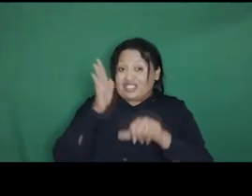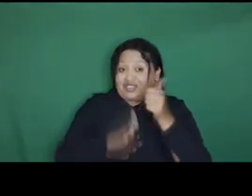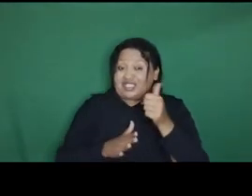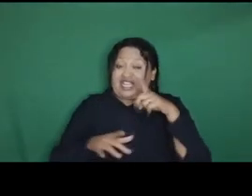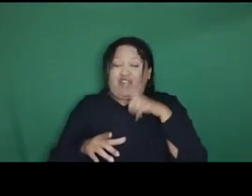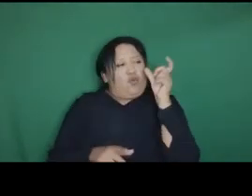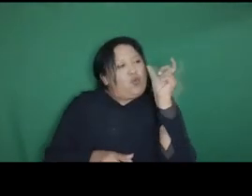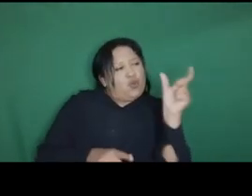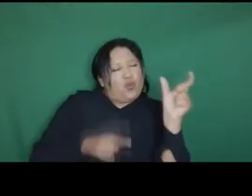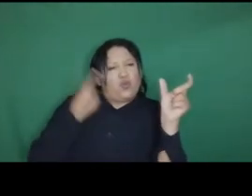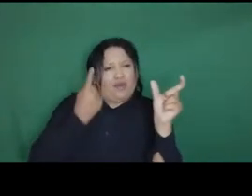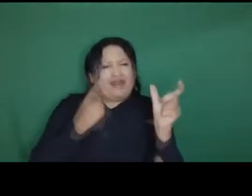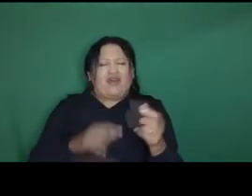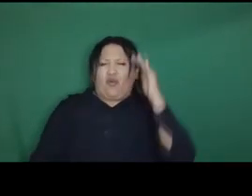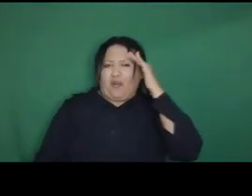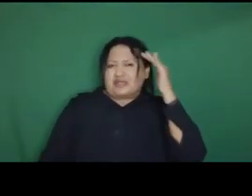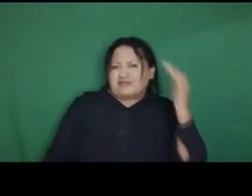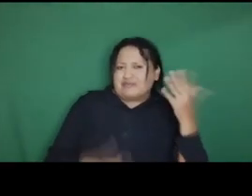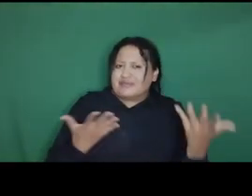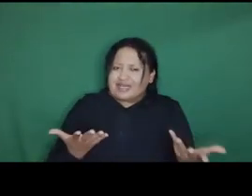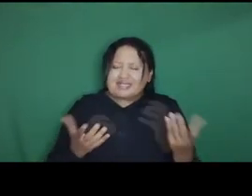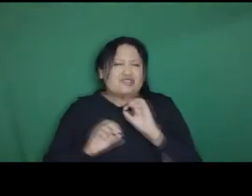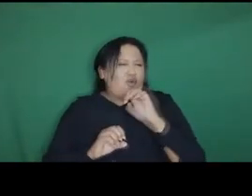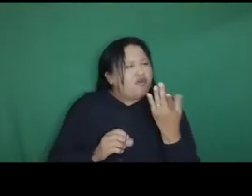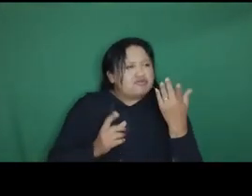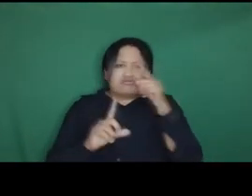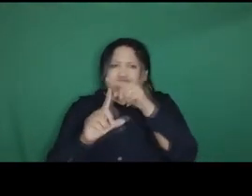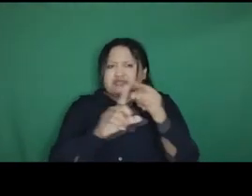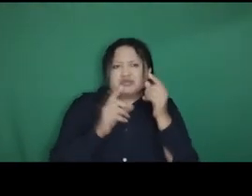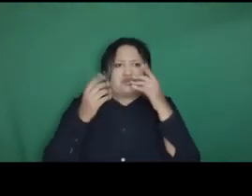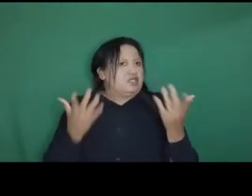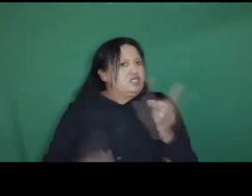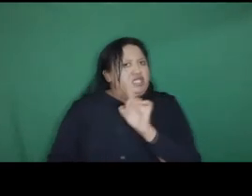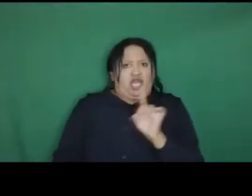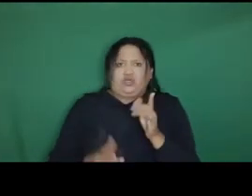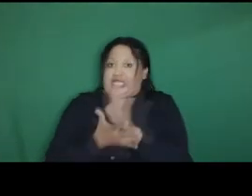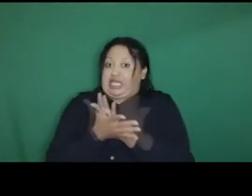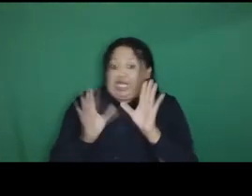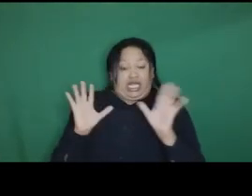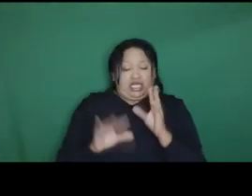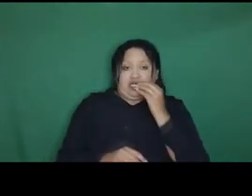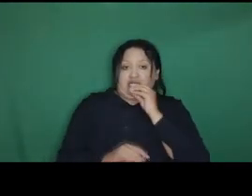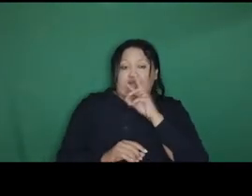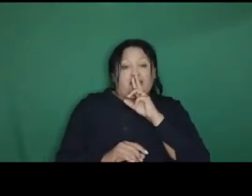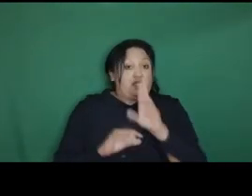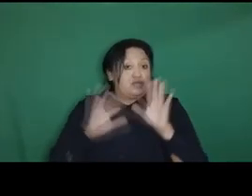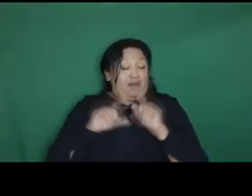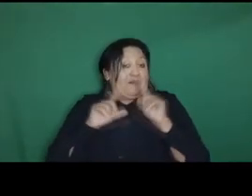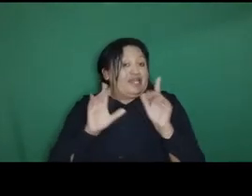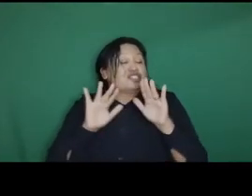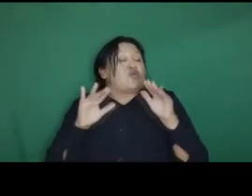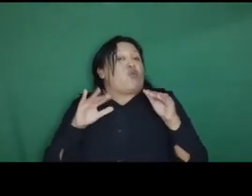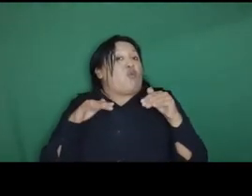poderia dizer não não tem nem o que questionar Mas como ele fala e tá pedindo né o desenvolvimento das principais